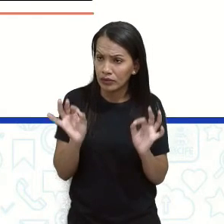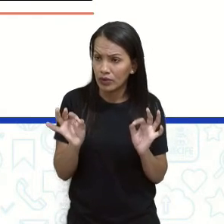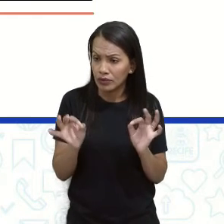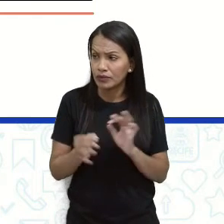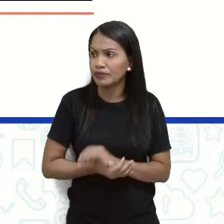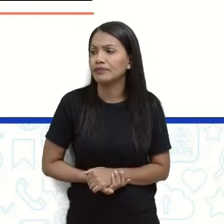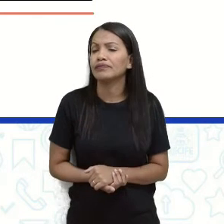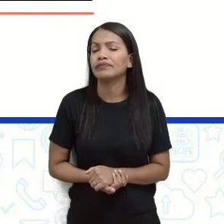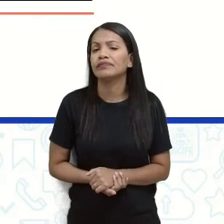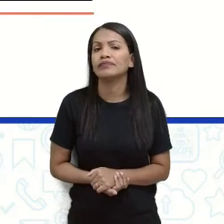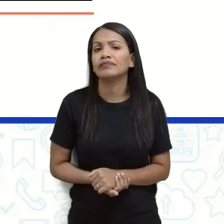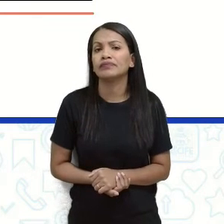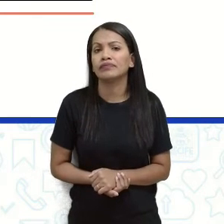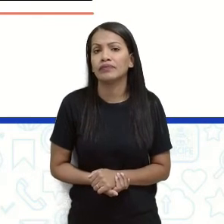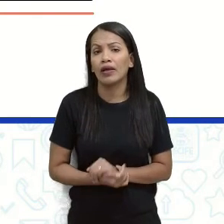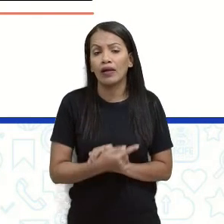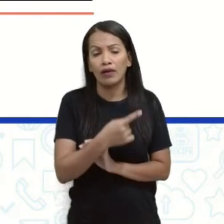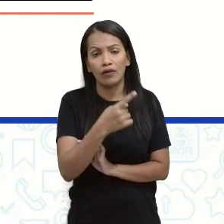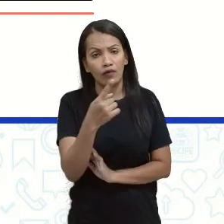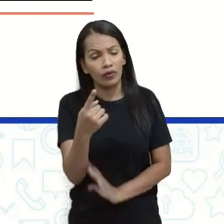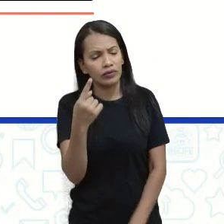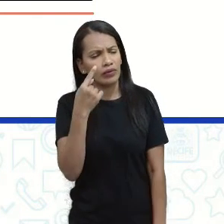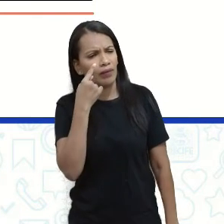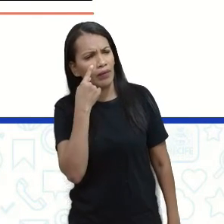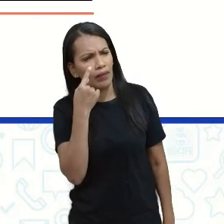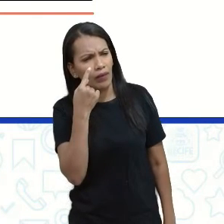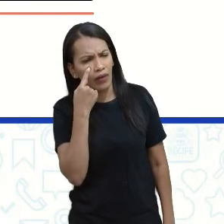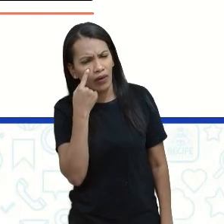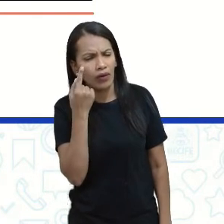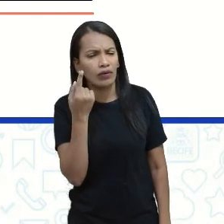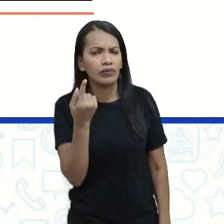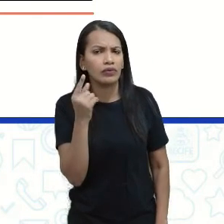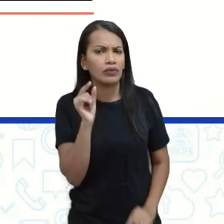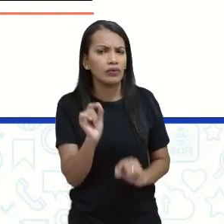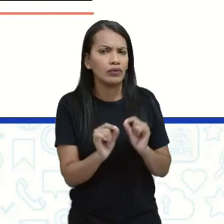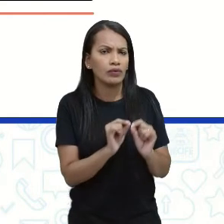isso? Isso mesmo. E você trouxe esse